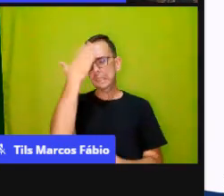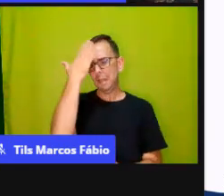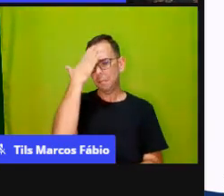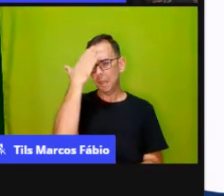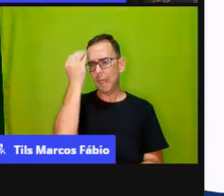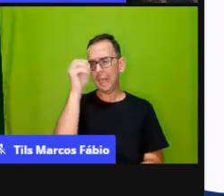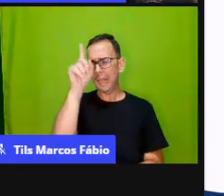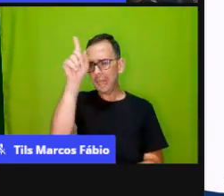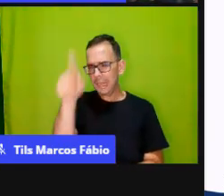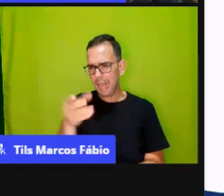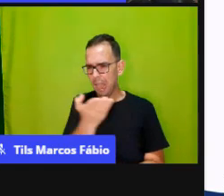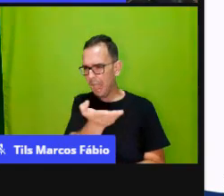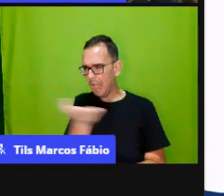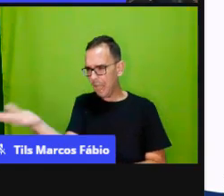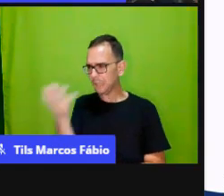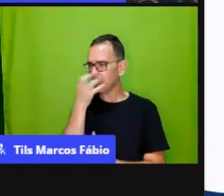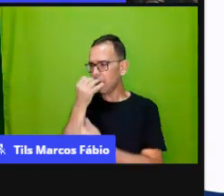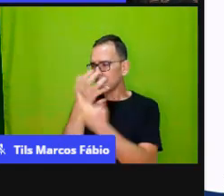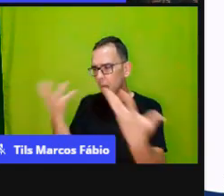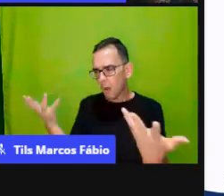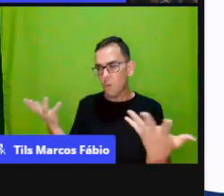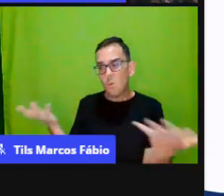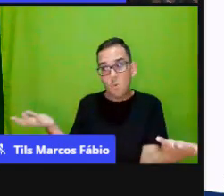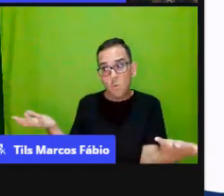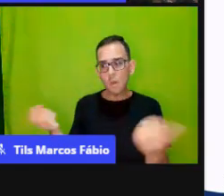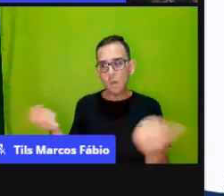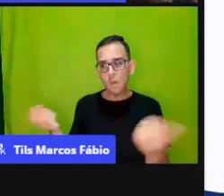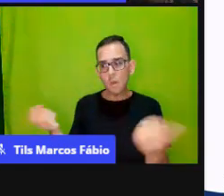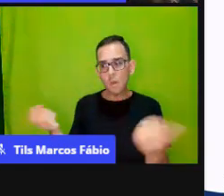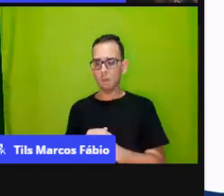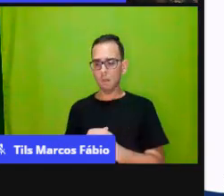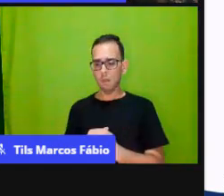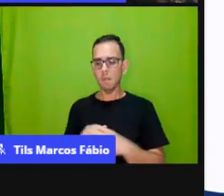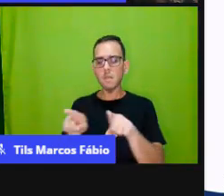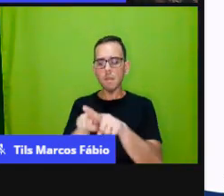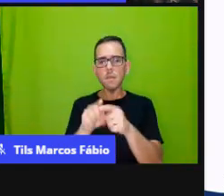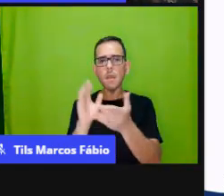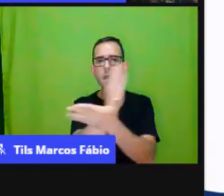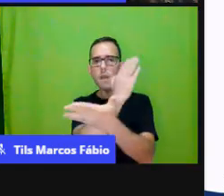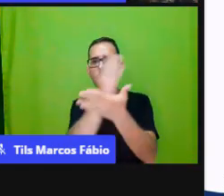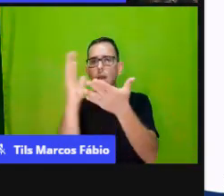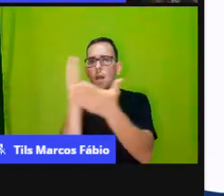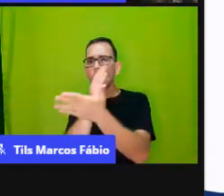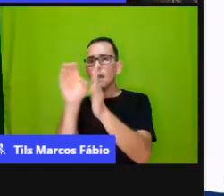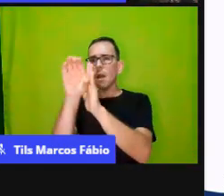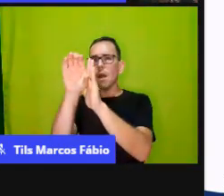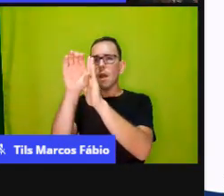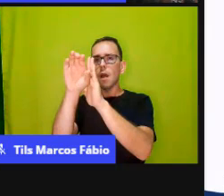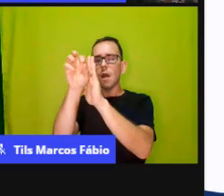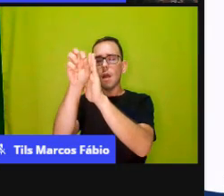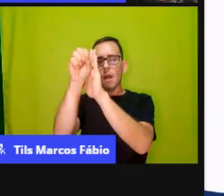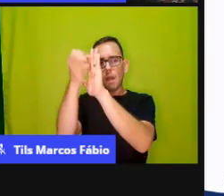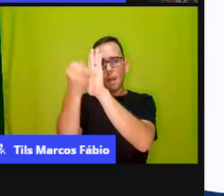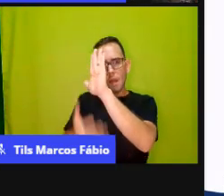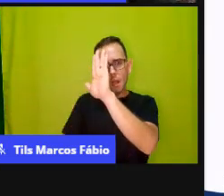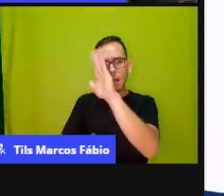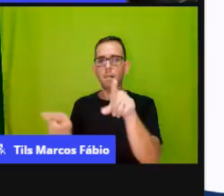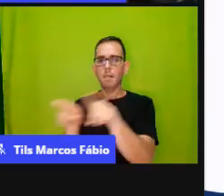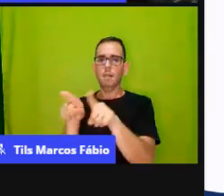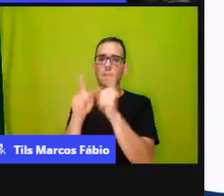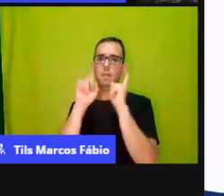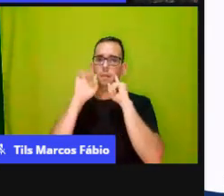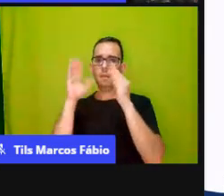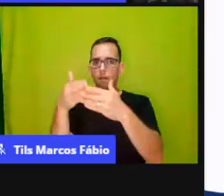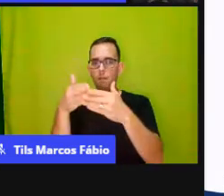esse animal, né? E aí, então, algumas características do gato a gente tem que levar em conta. Então, a gente sabe